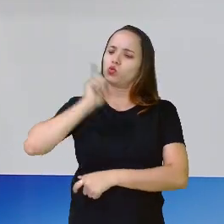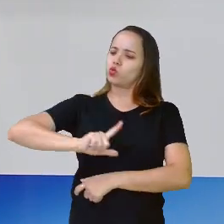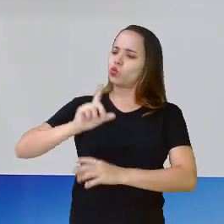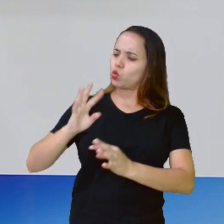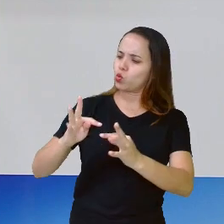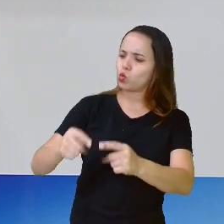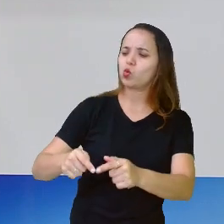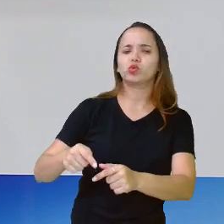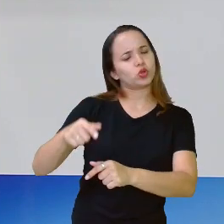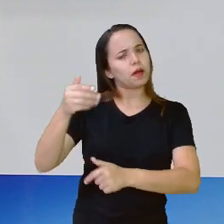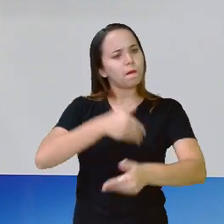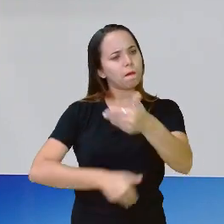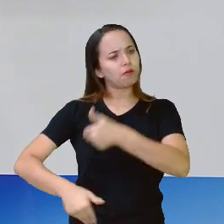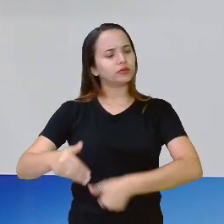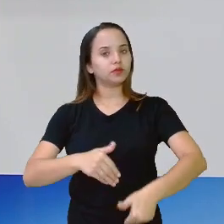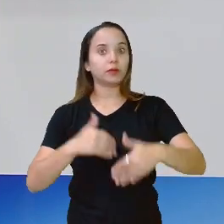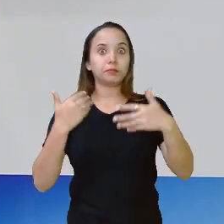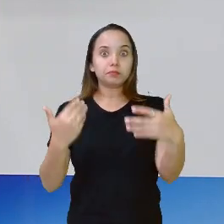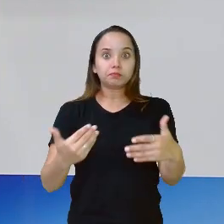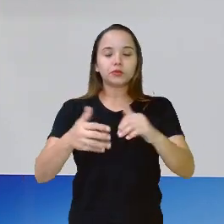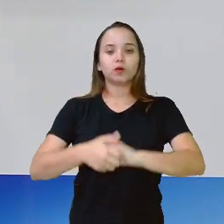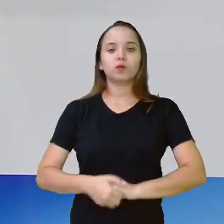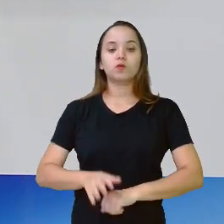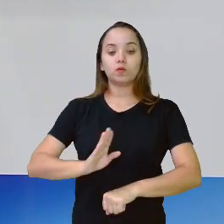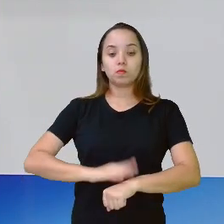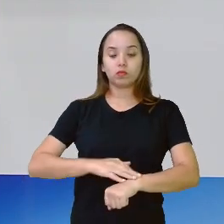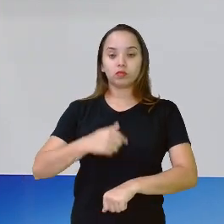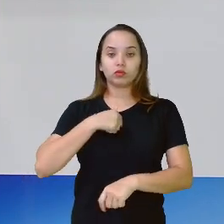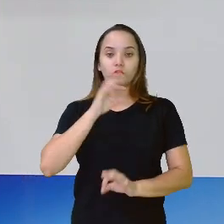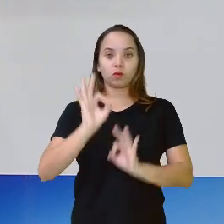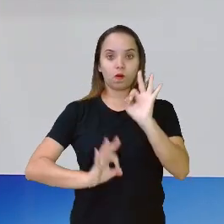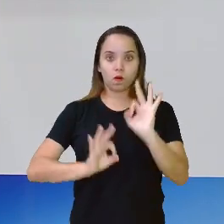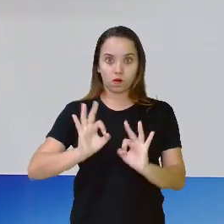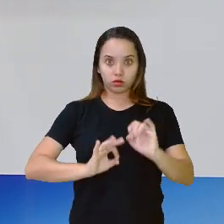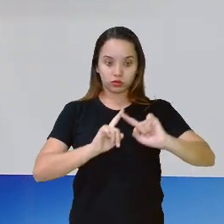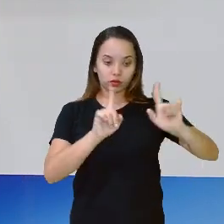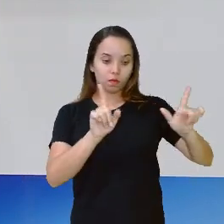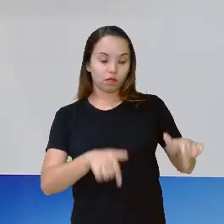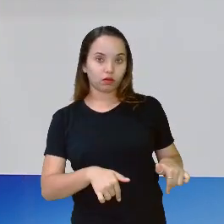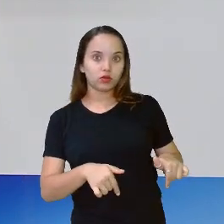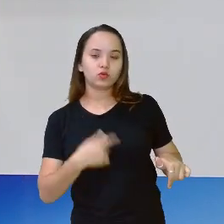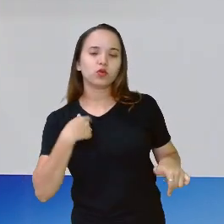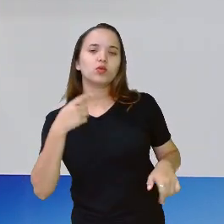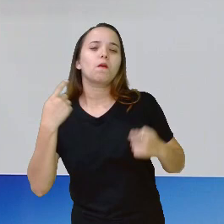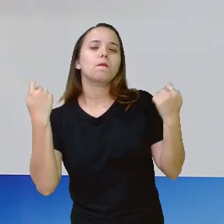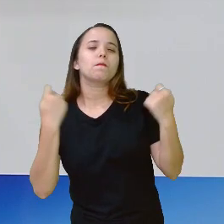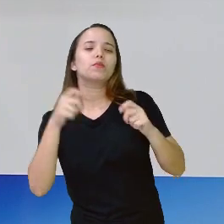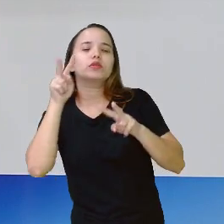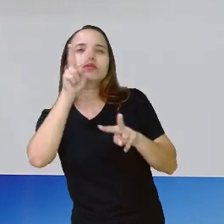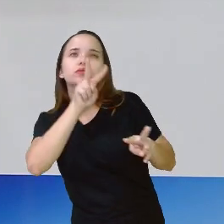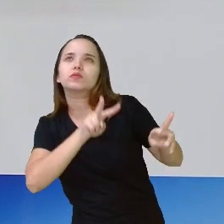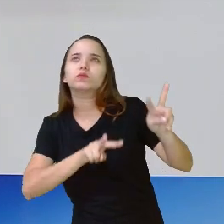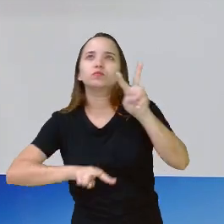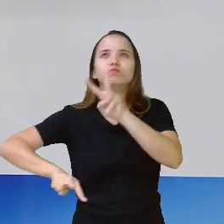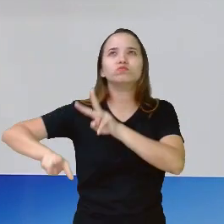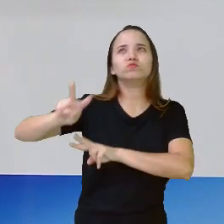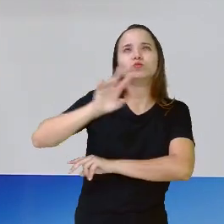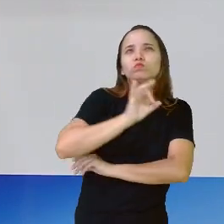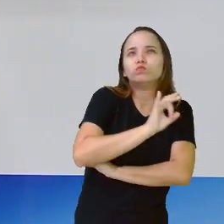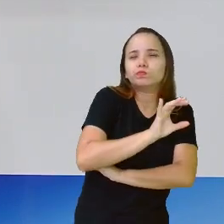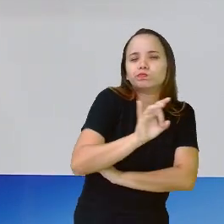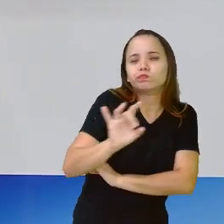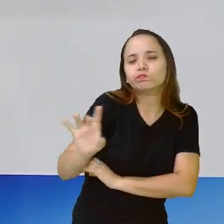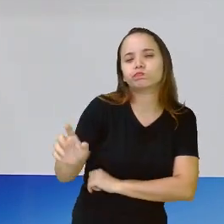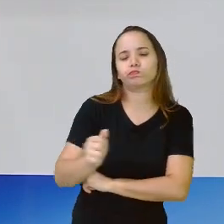sala. Entende? Então, quando eu estou planejando, eu já estou visualizando os meus estudantes. E